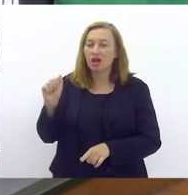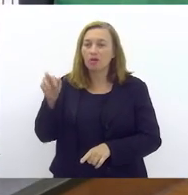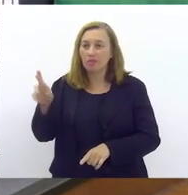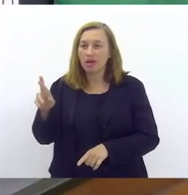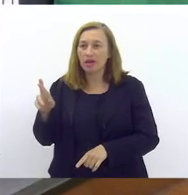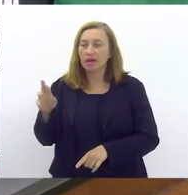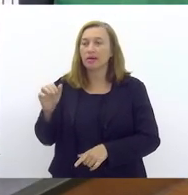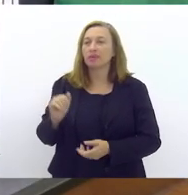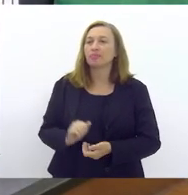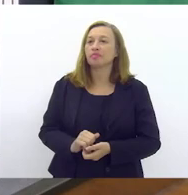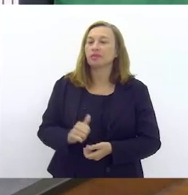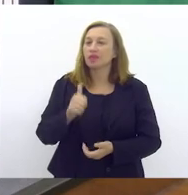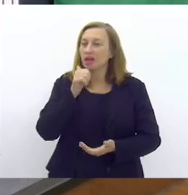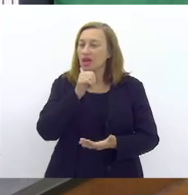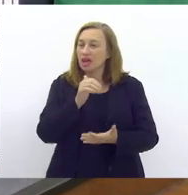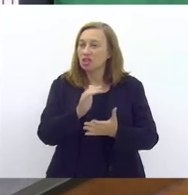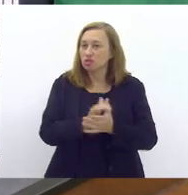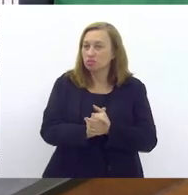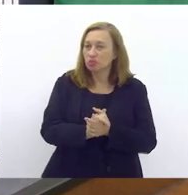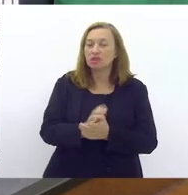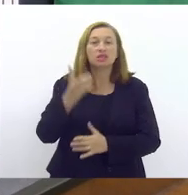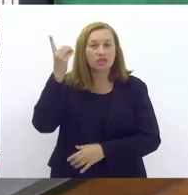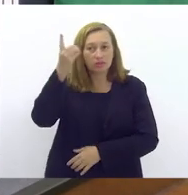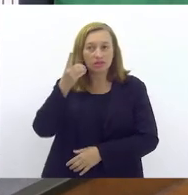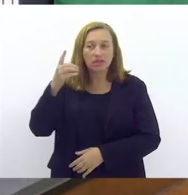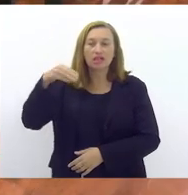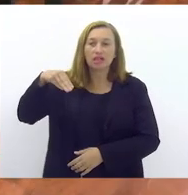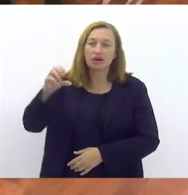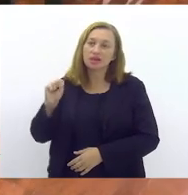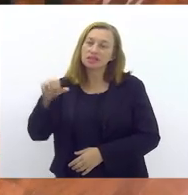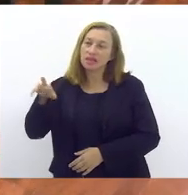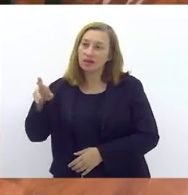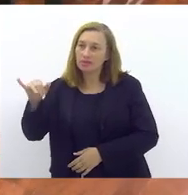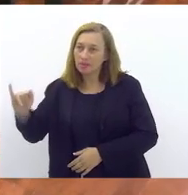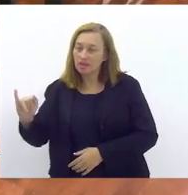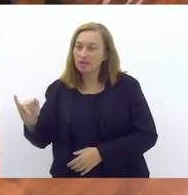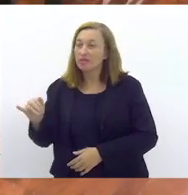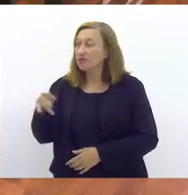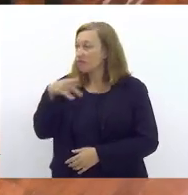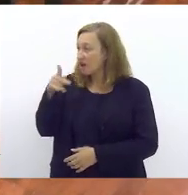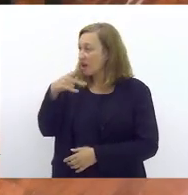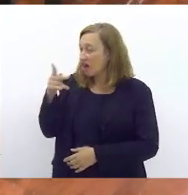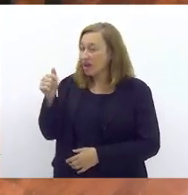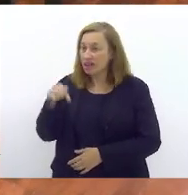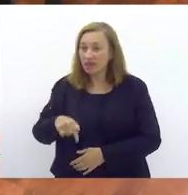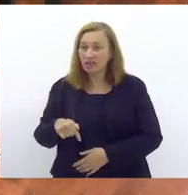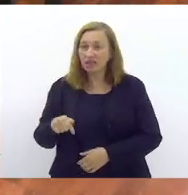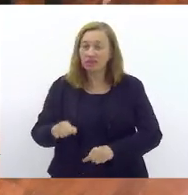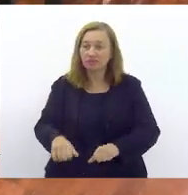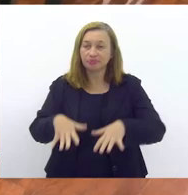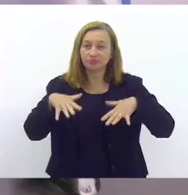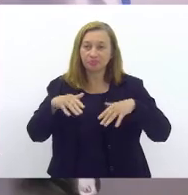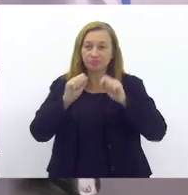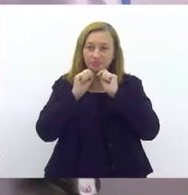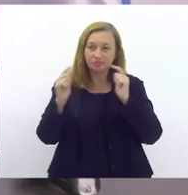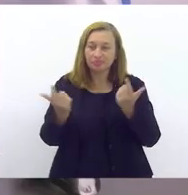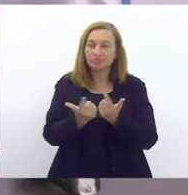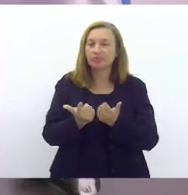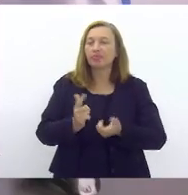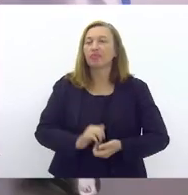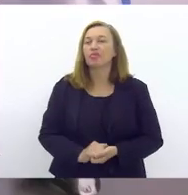Janeiro, que é esposo da deputada Sâmia Bonfim, dizer, Sâmia, que daqui do plenário da Assembleia